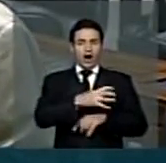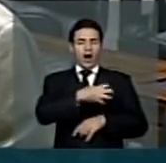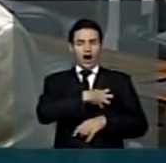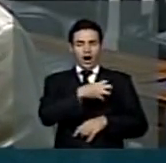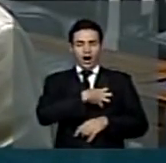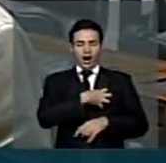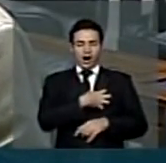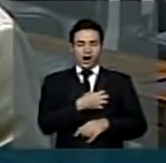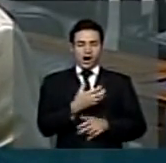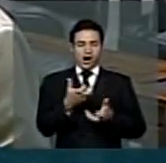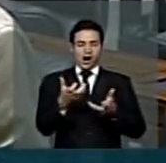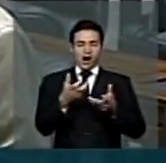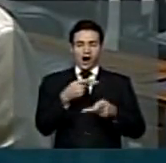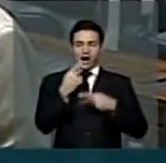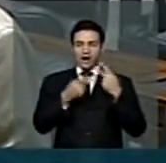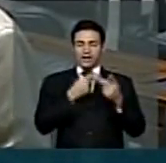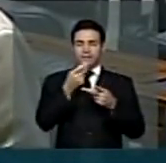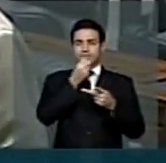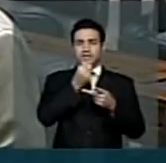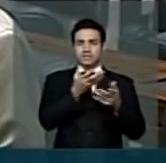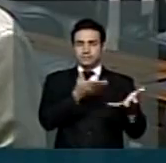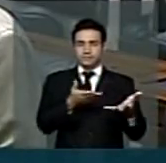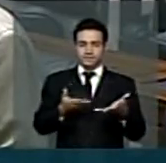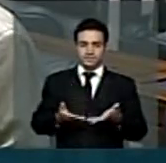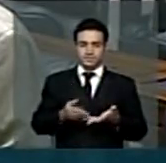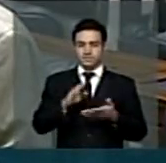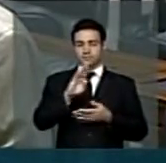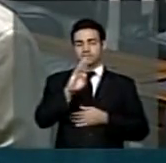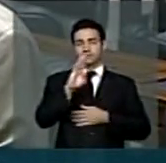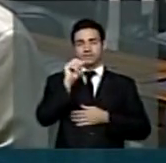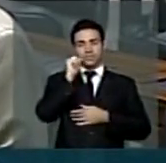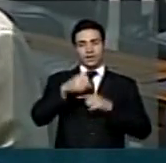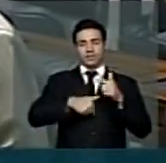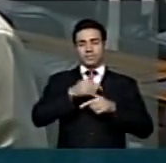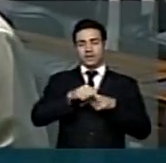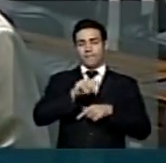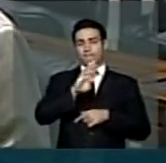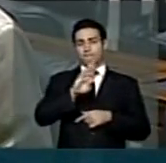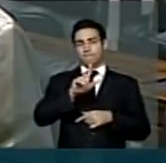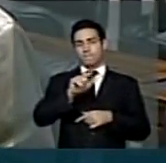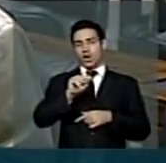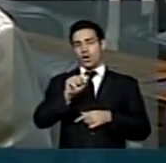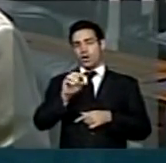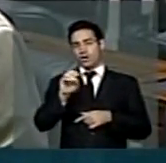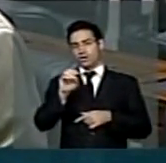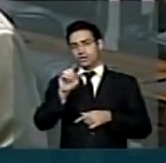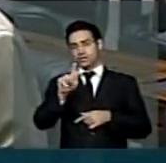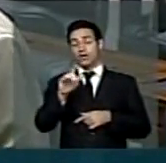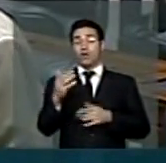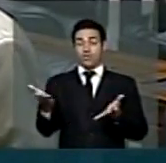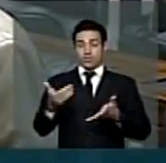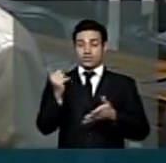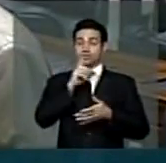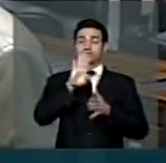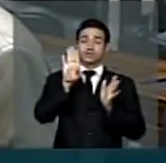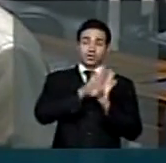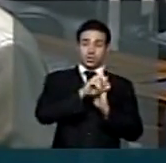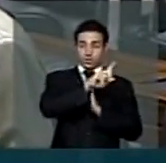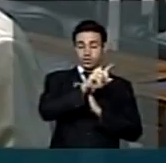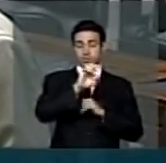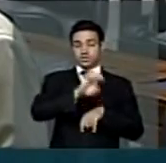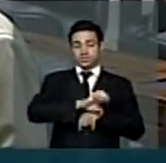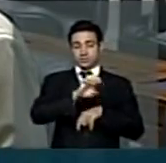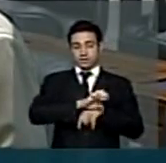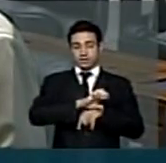sou, quero dar as boas-vindas à blogueira Ionis Sanches, que hoje chegou ao nosso estado.